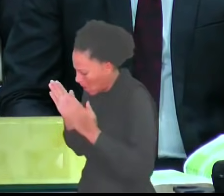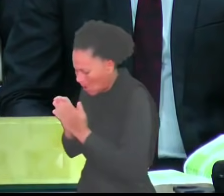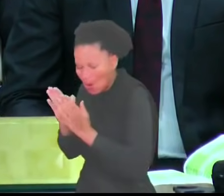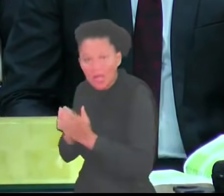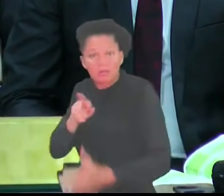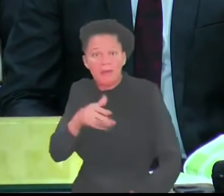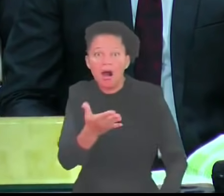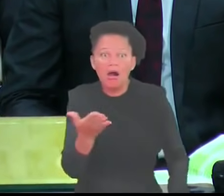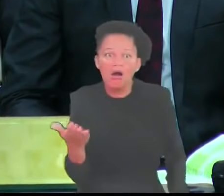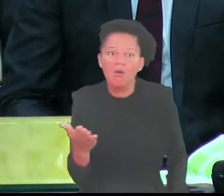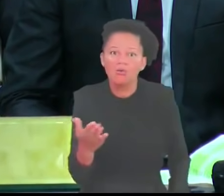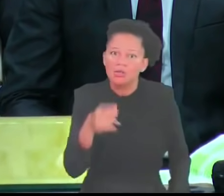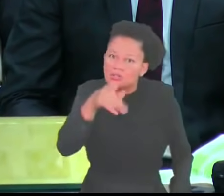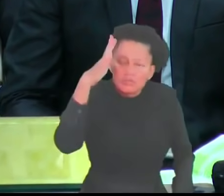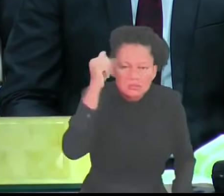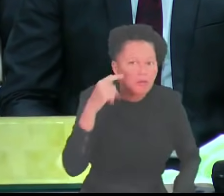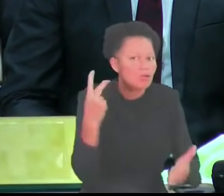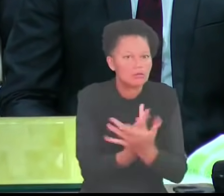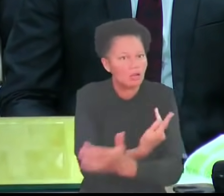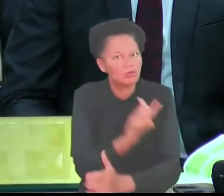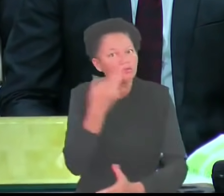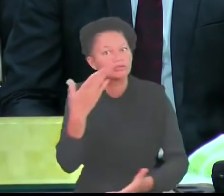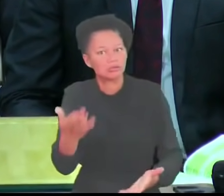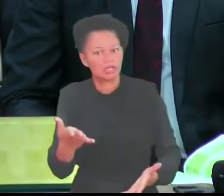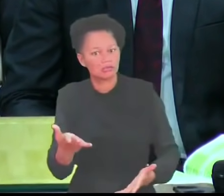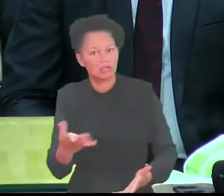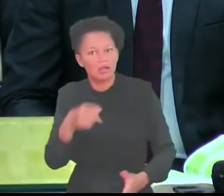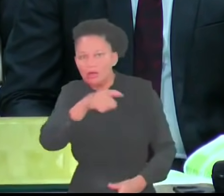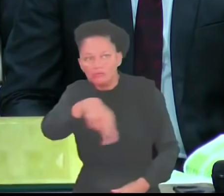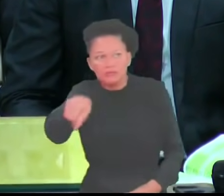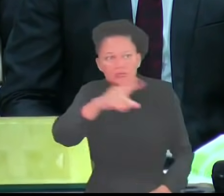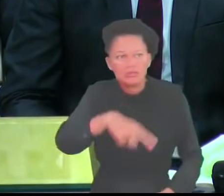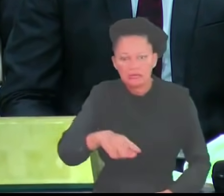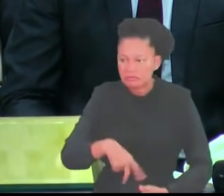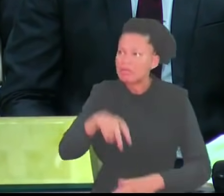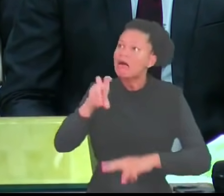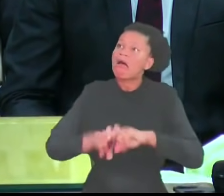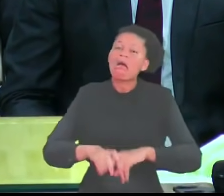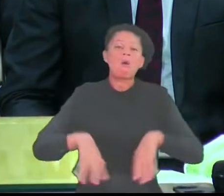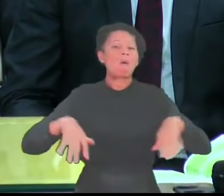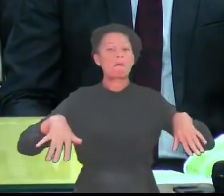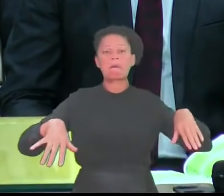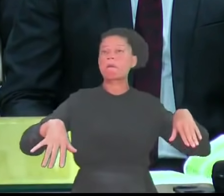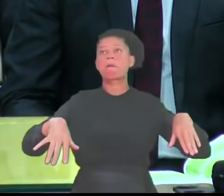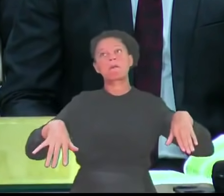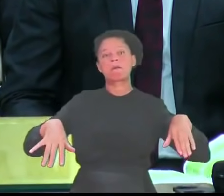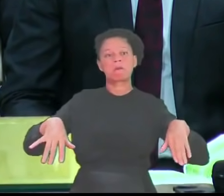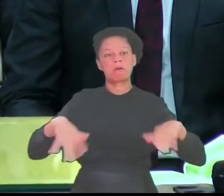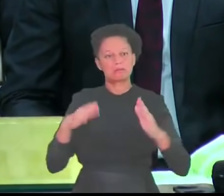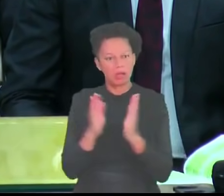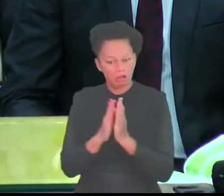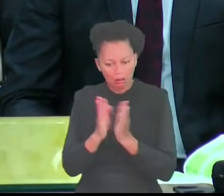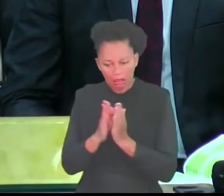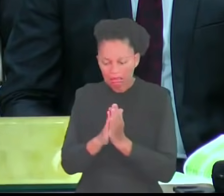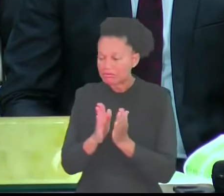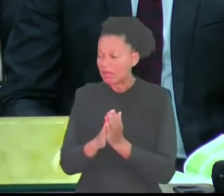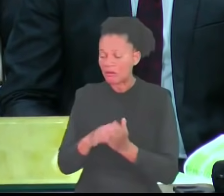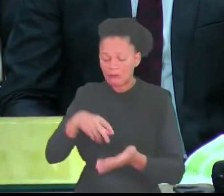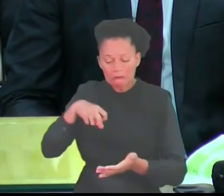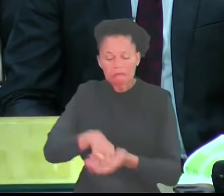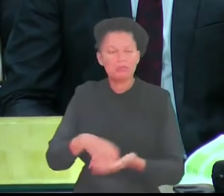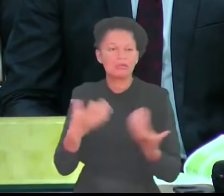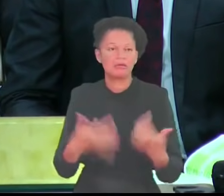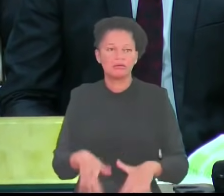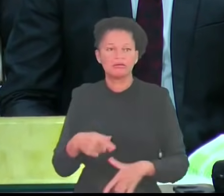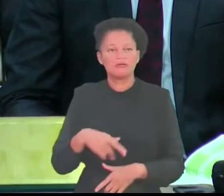Irmão, se vocês soubessem o que está acontecendo, vocês não ficariam sentados na hora da oração. É porque